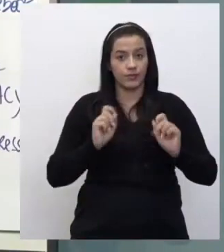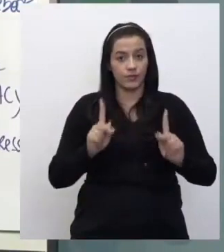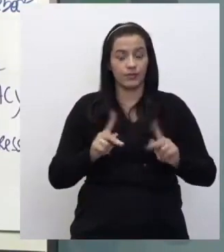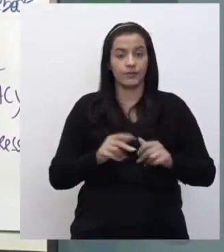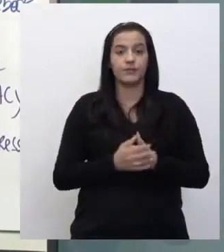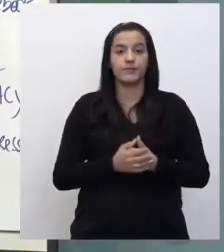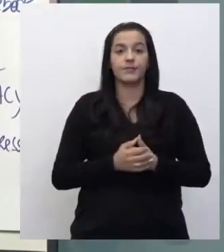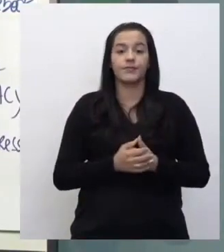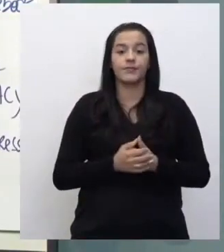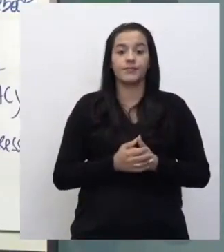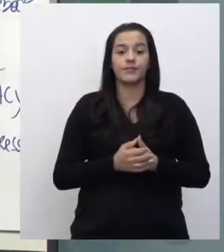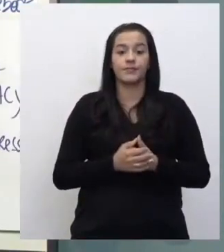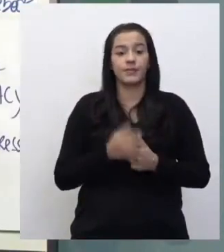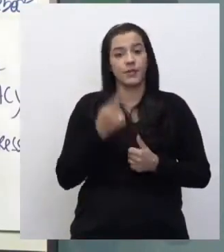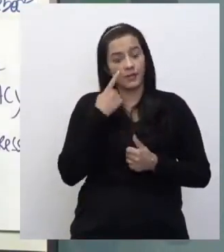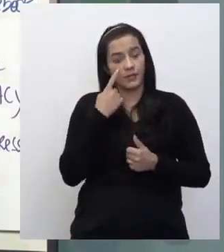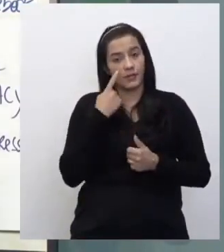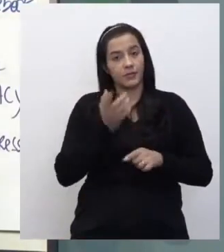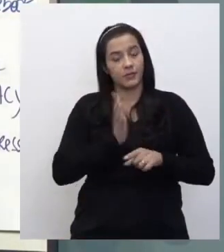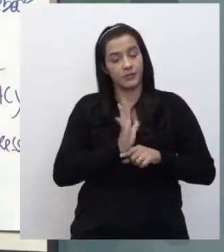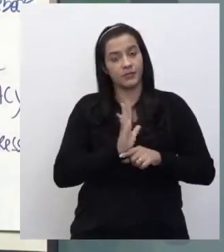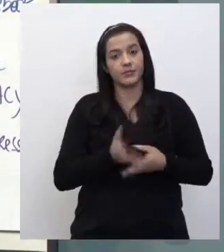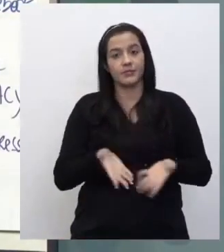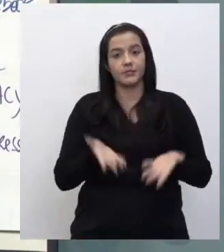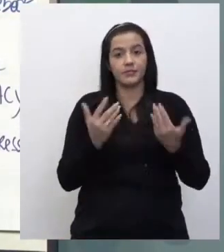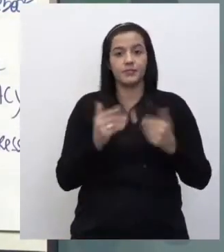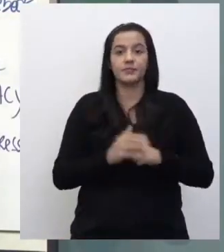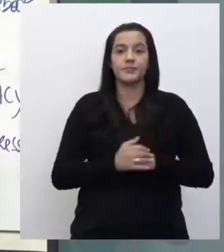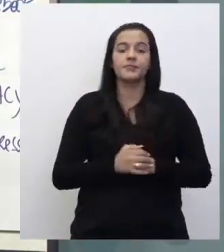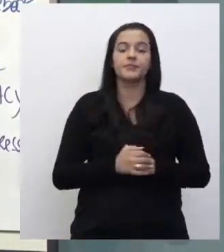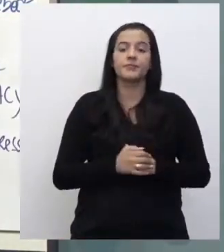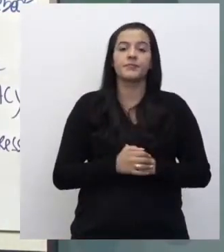ok? Enjoy the video. Por enquanto, curta aí o vídeo. Go there!